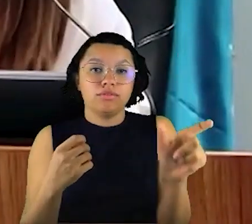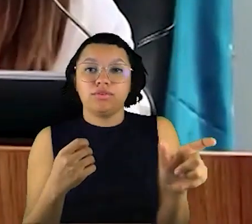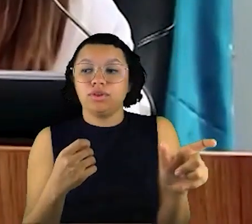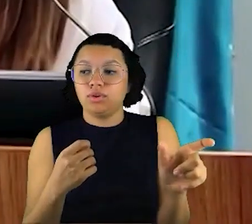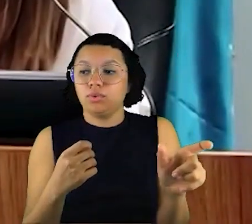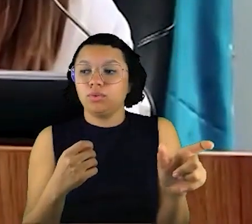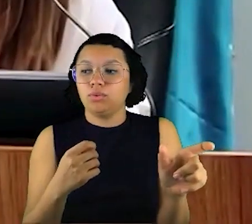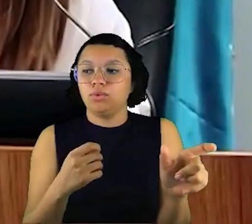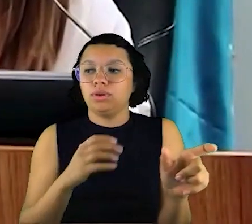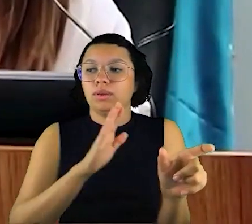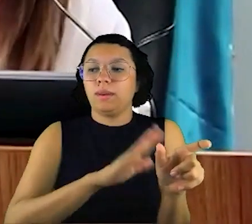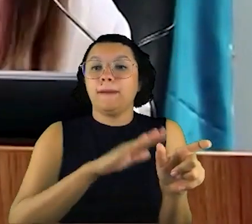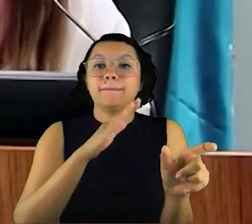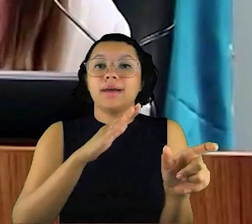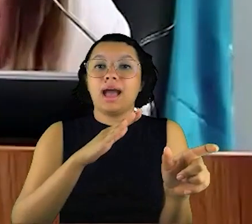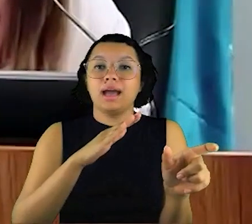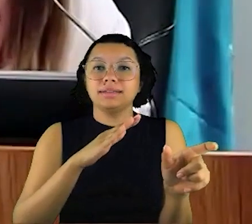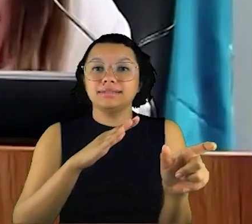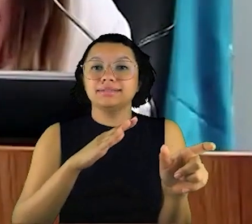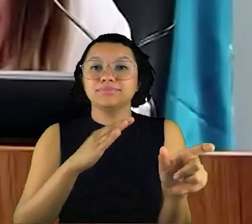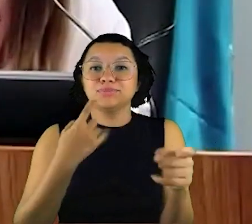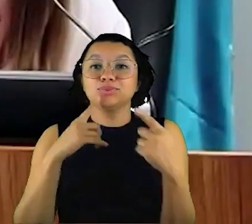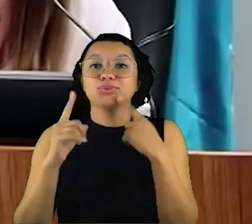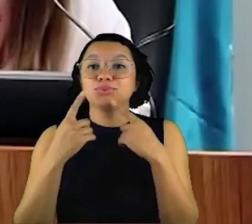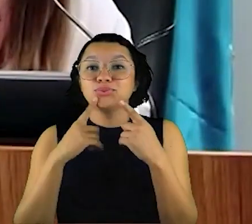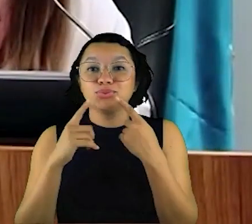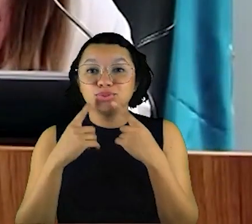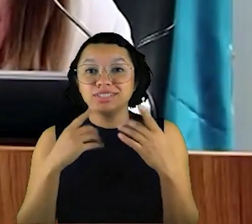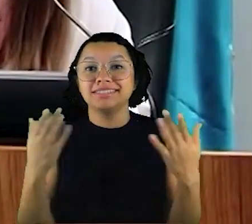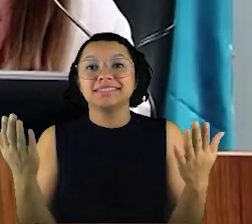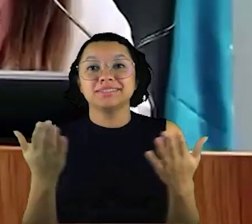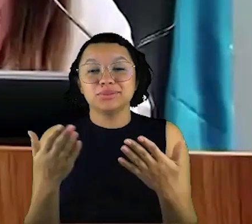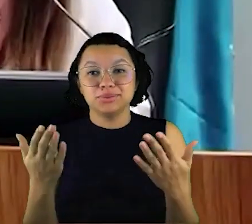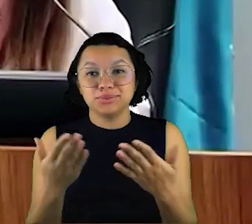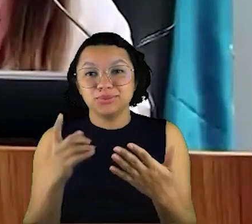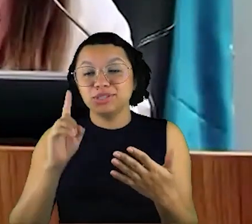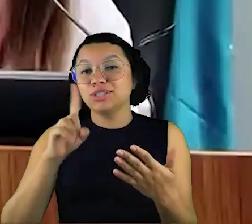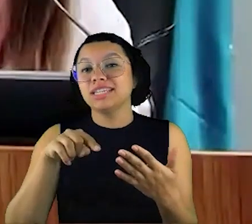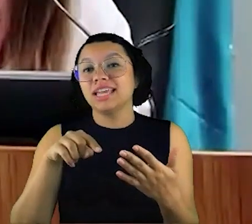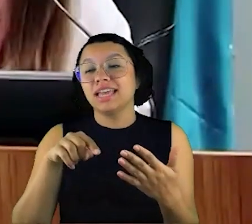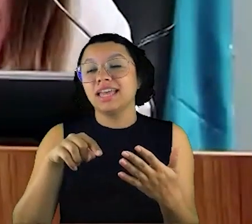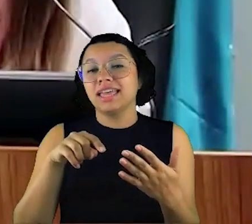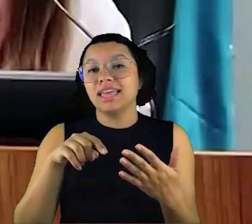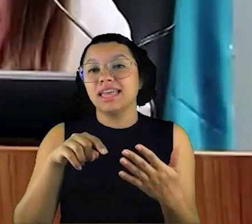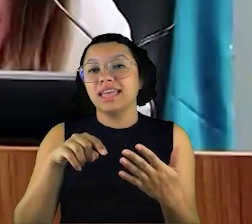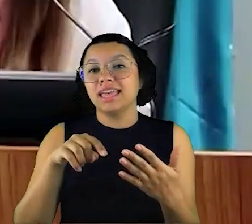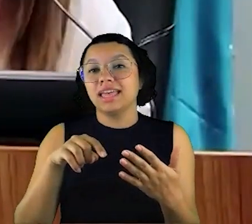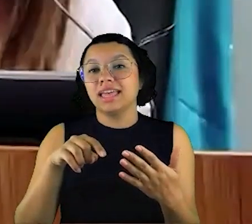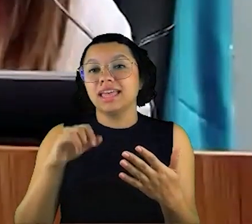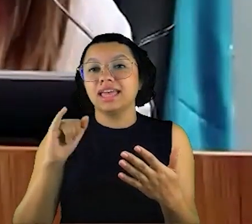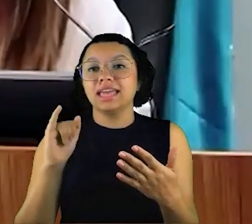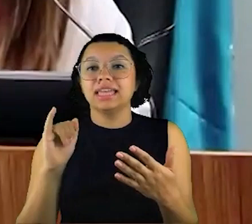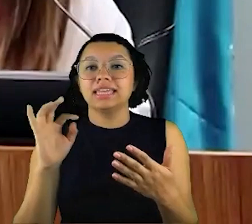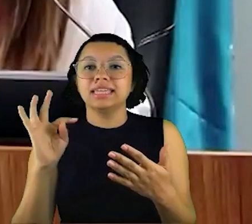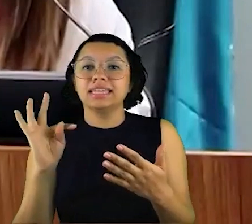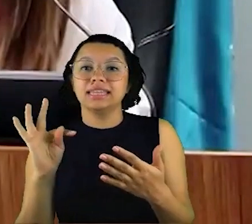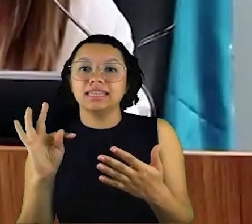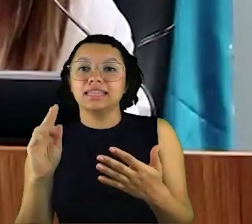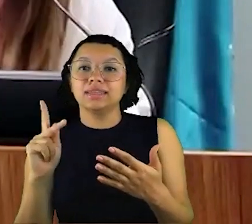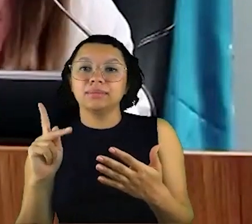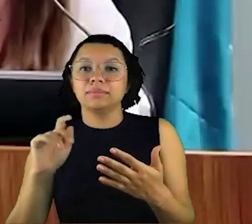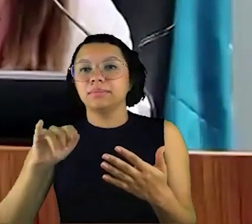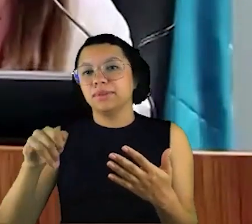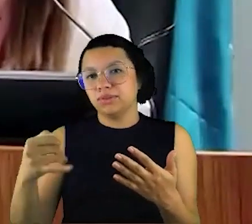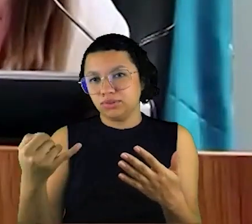figura mais polêmica dos dias de hoje, que é o